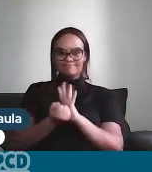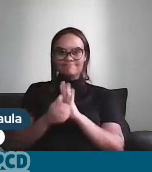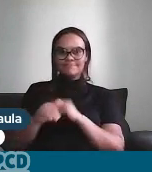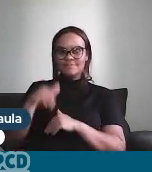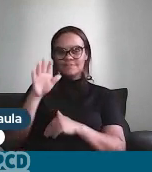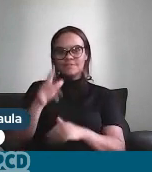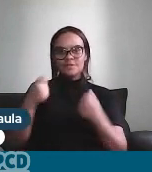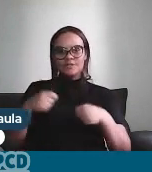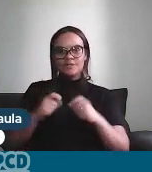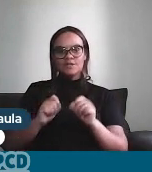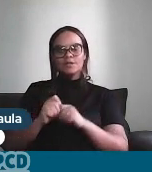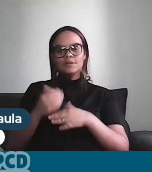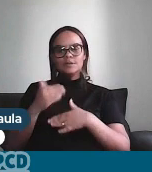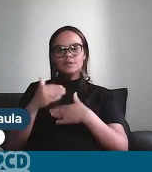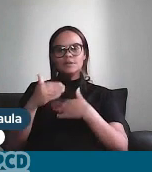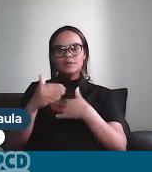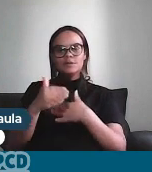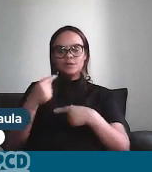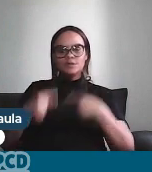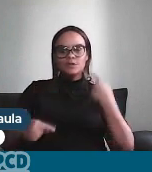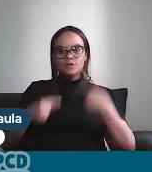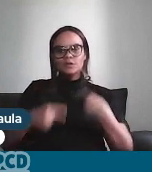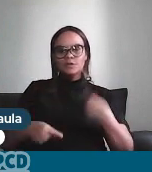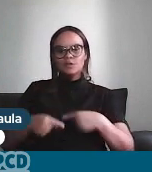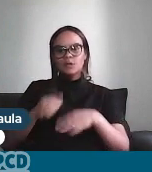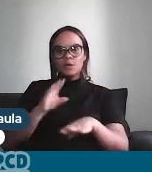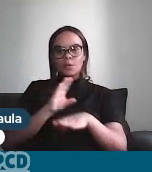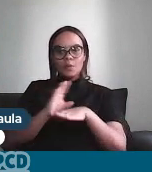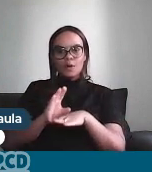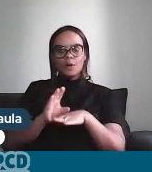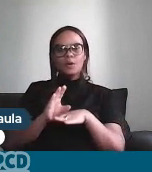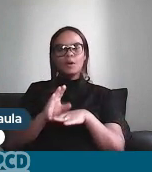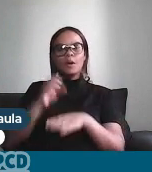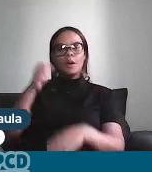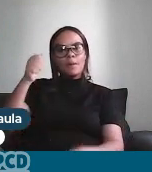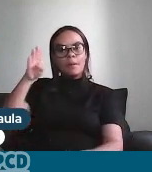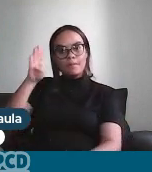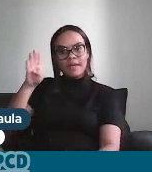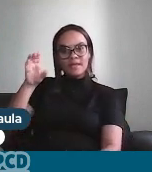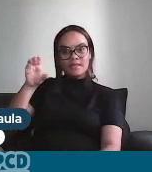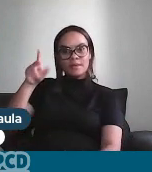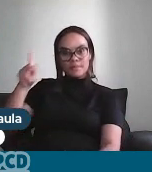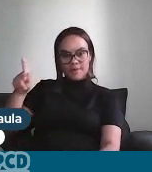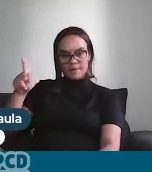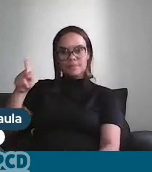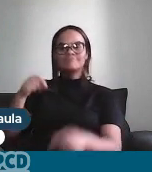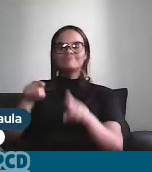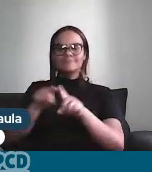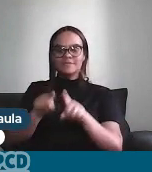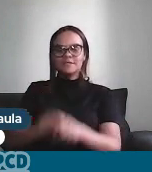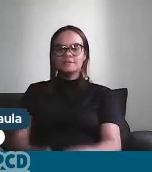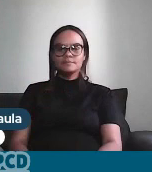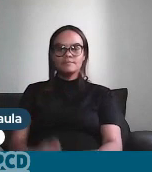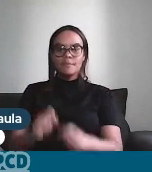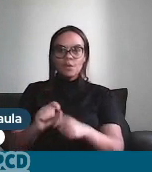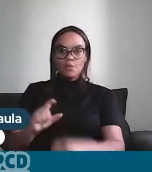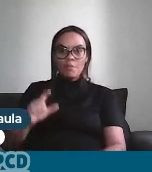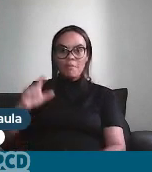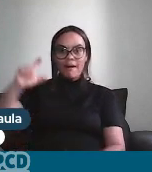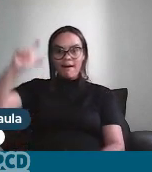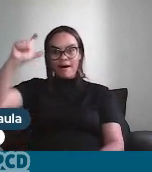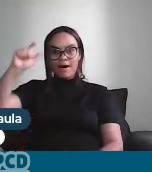nós precisamos continuar com a política do benefício de prestação continuada. Precisamos, na verdade, aumentar